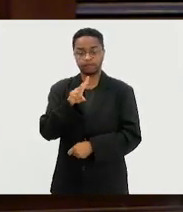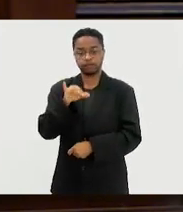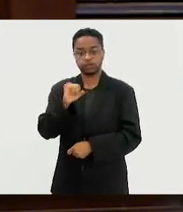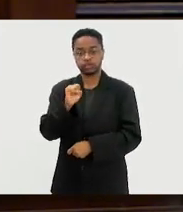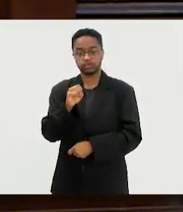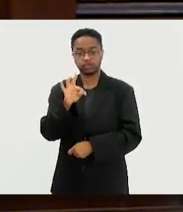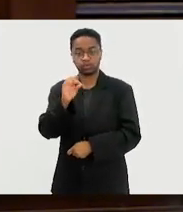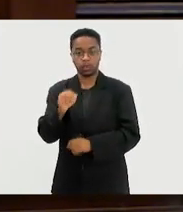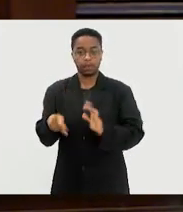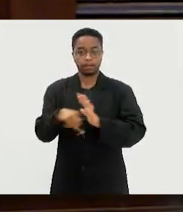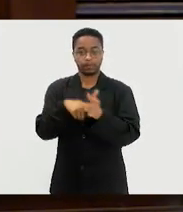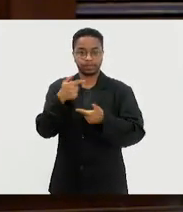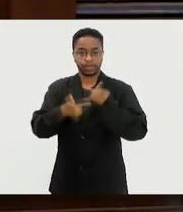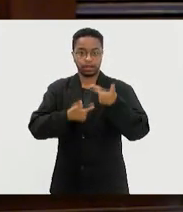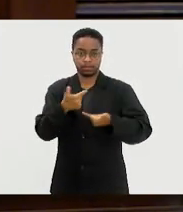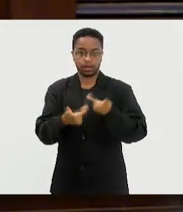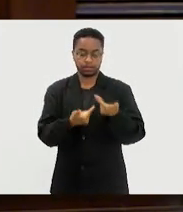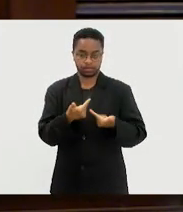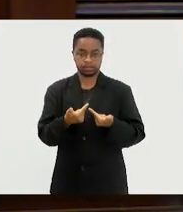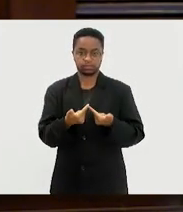trabalho.